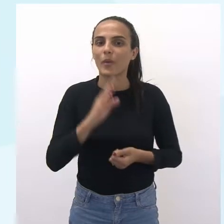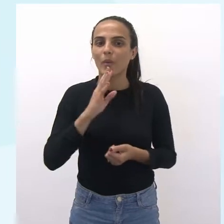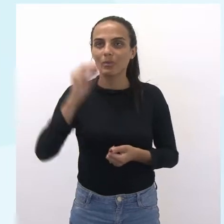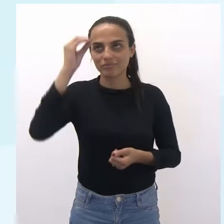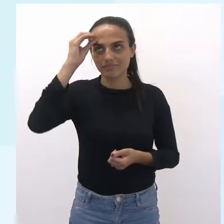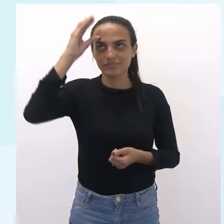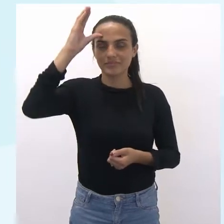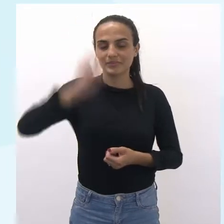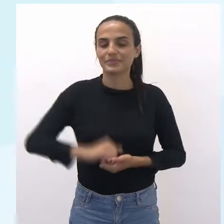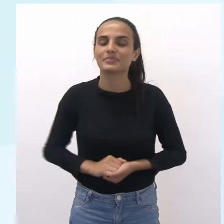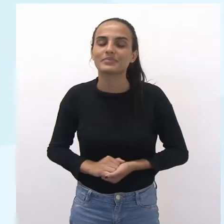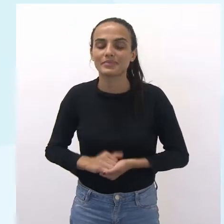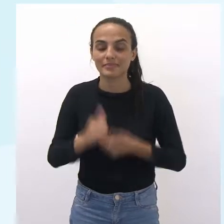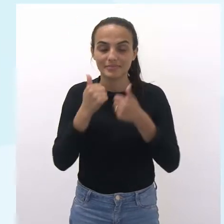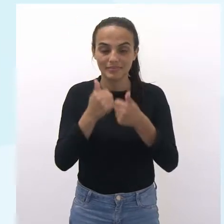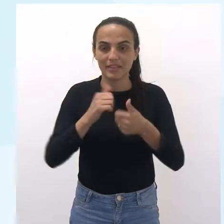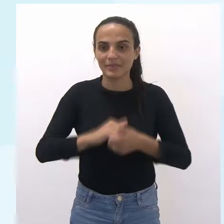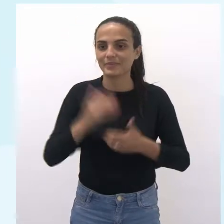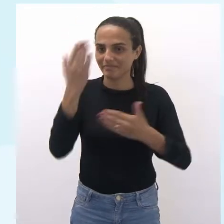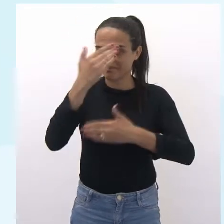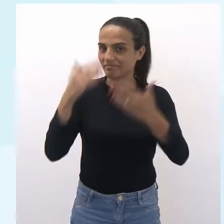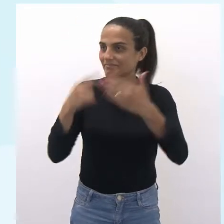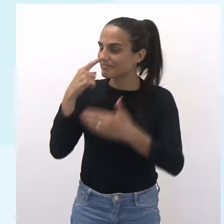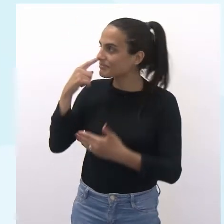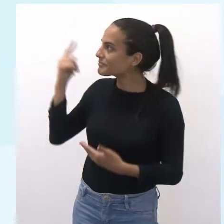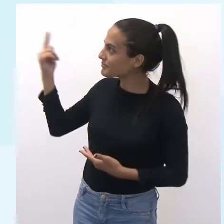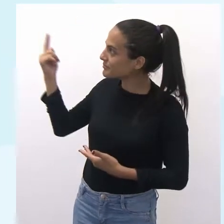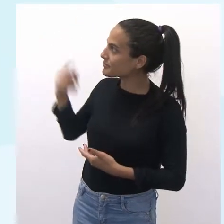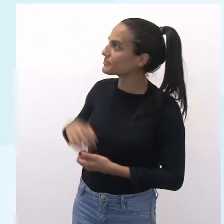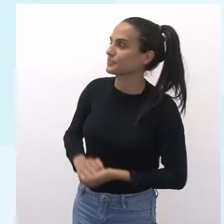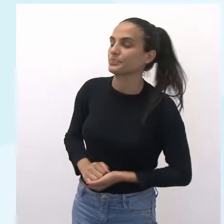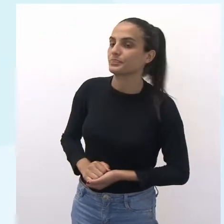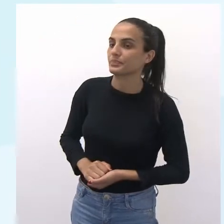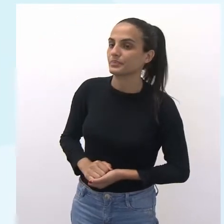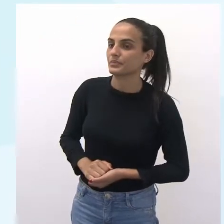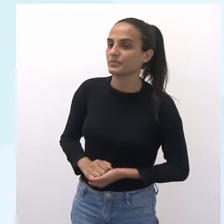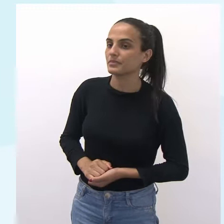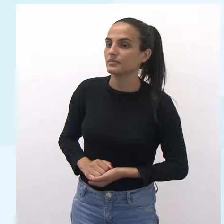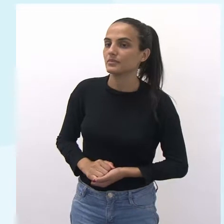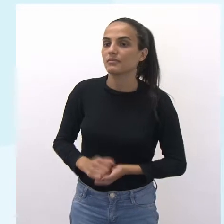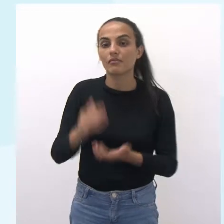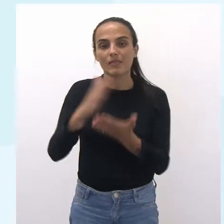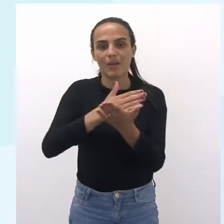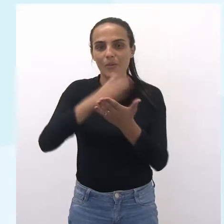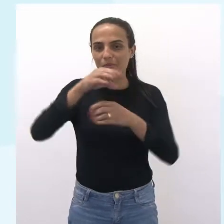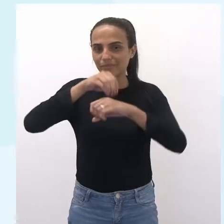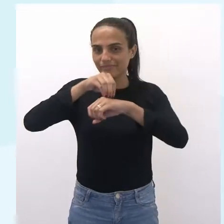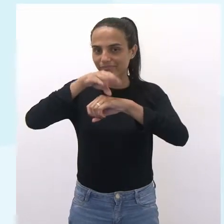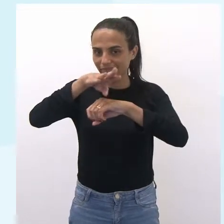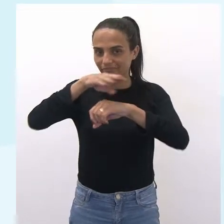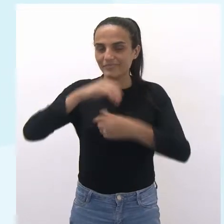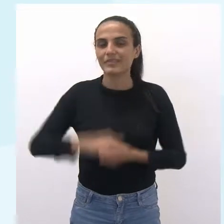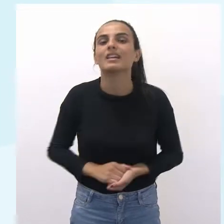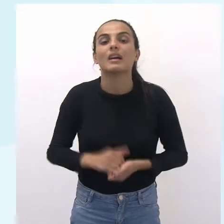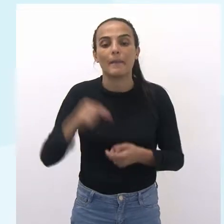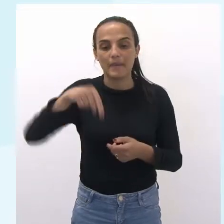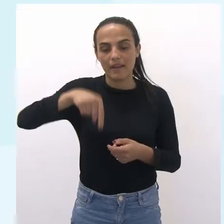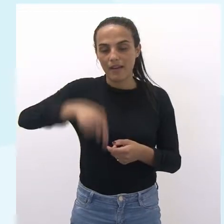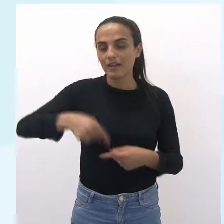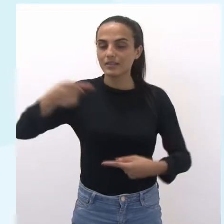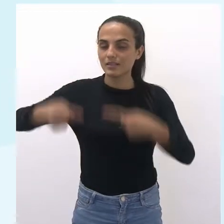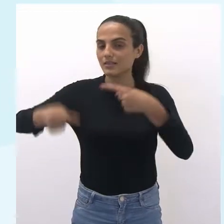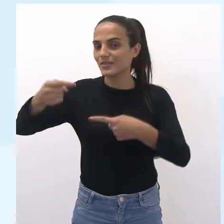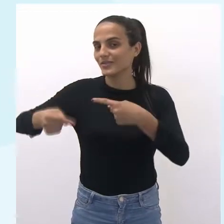bem. Próximo slide. Isso, já está no slide próprio. Algumas dicas aqui para essa discussão,